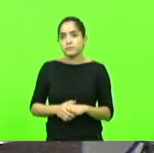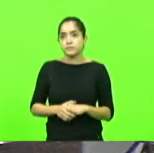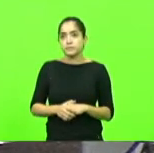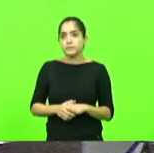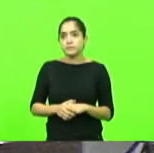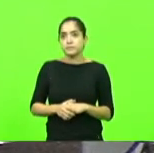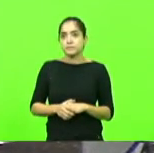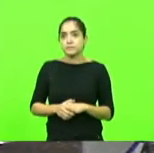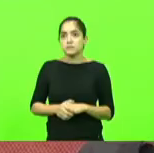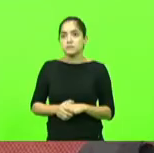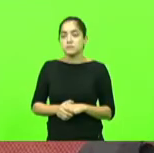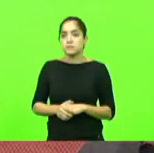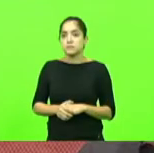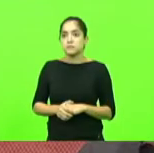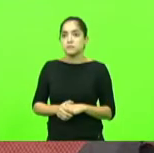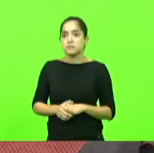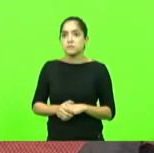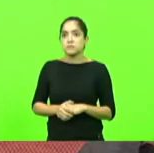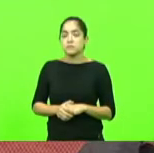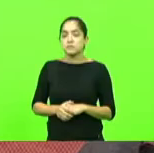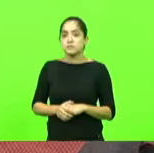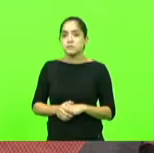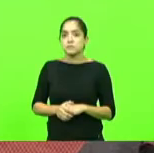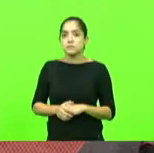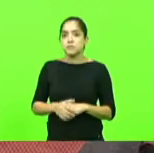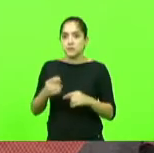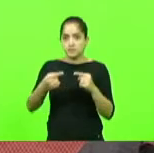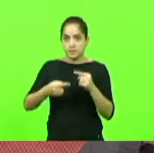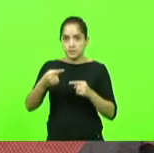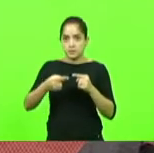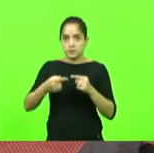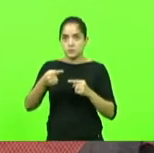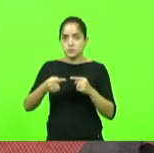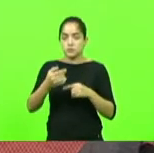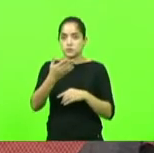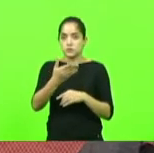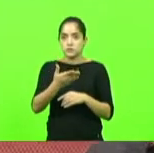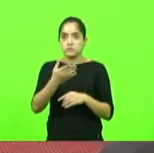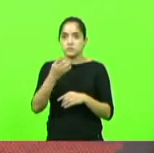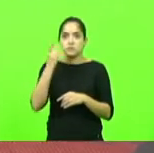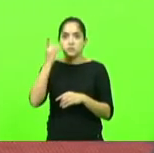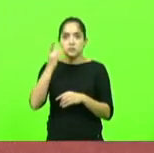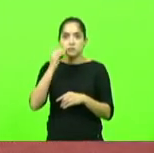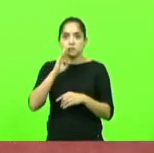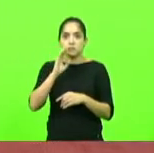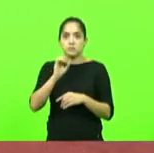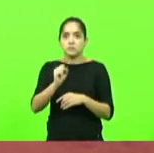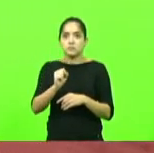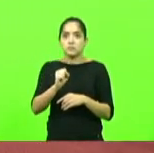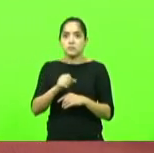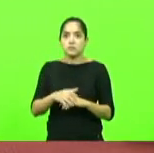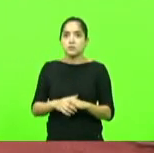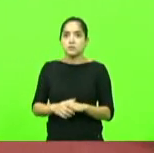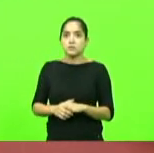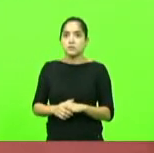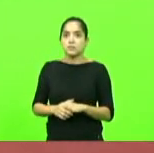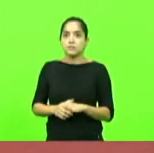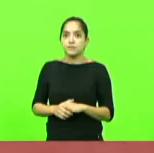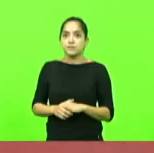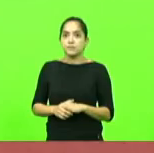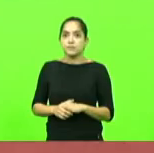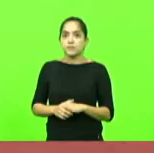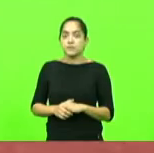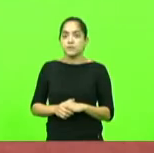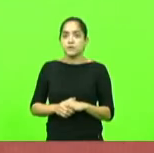Presidente. Deputado Bruno Souza, para discutir a matéria, na sequência, deputado Gessé Lopes. Eu também, o projeto,